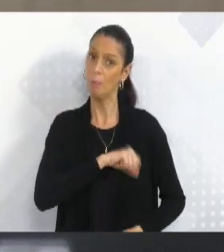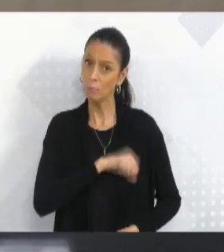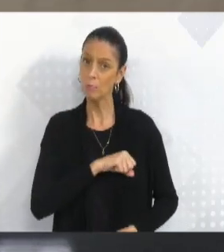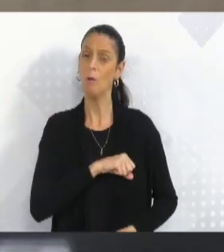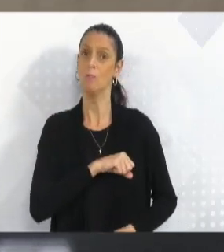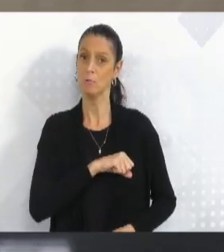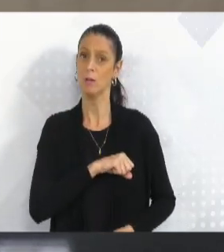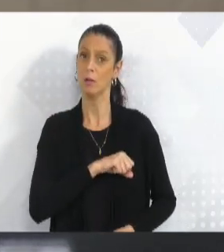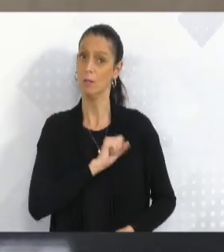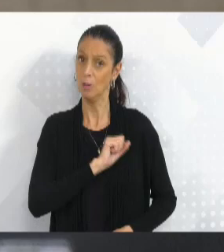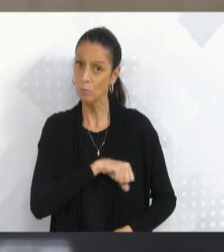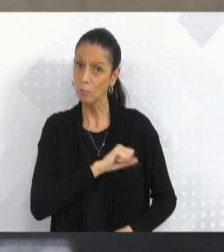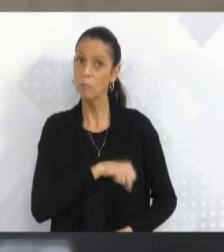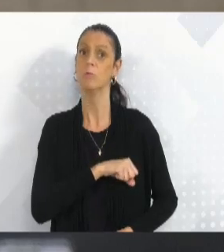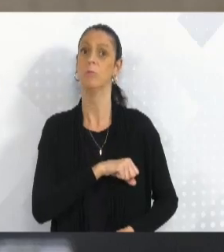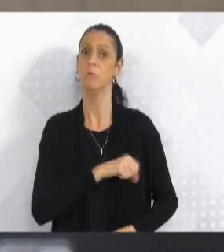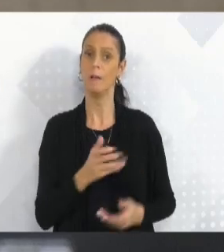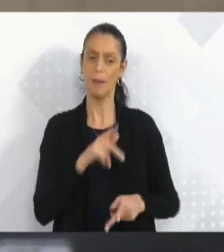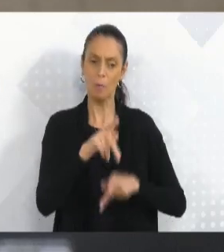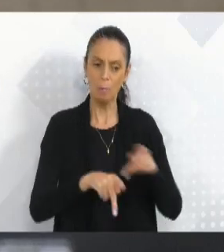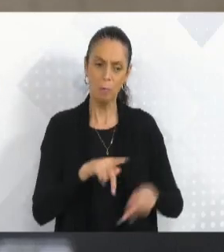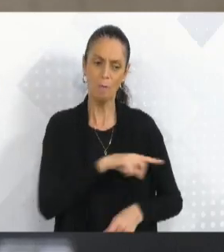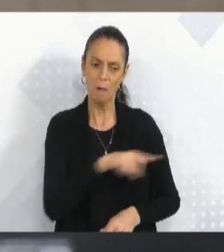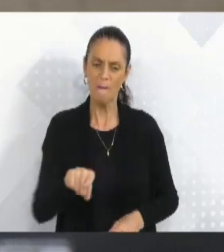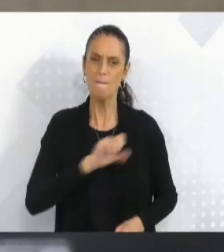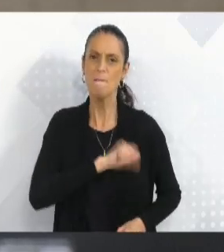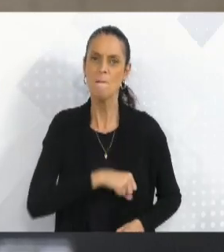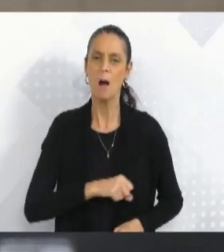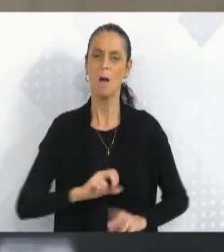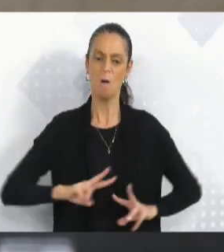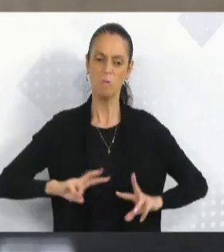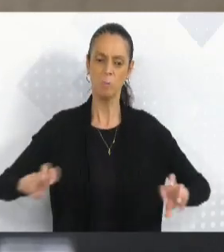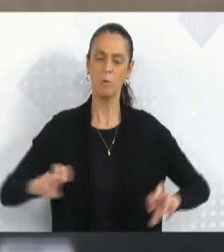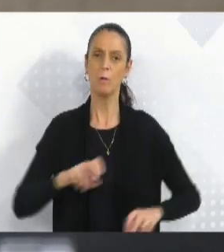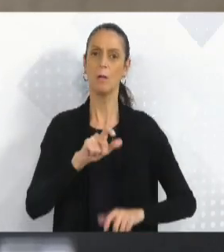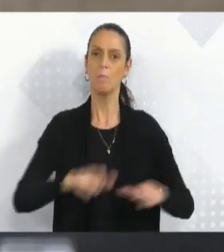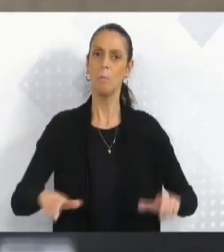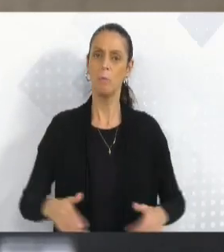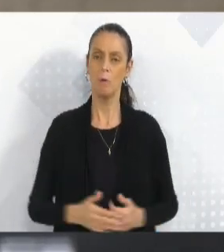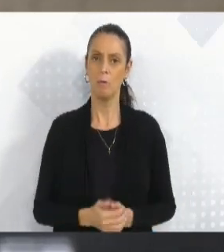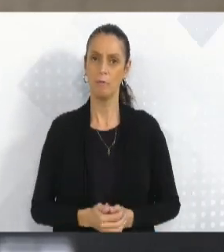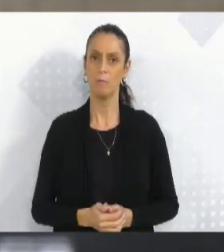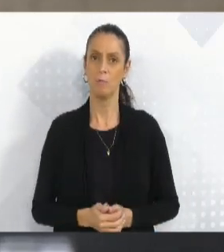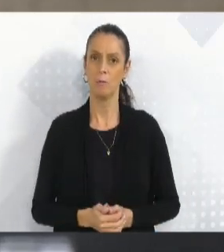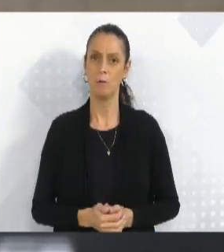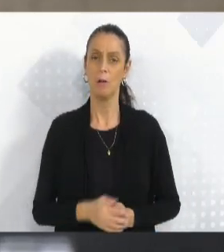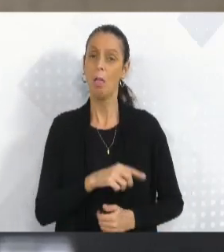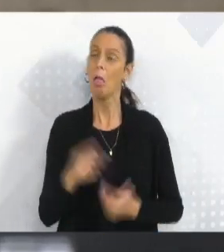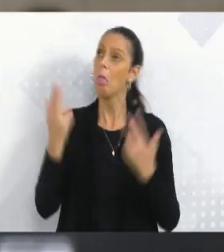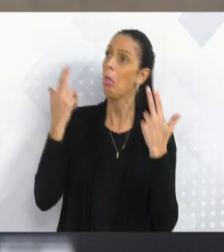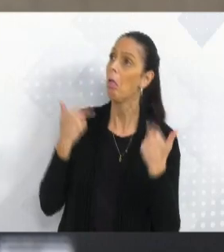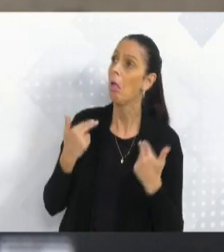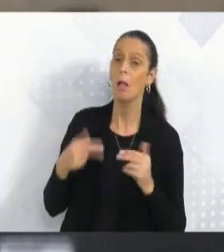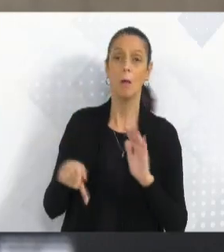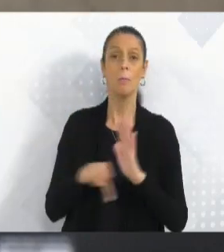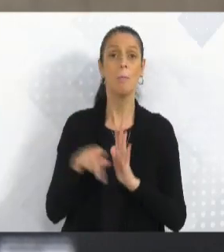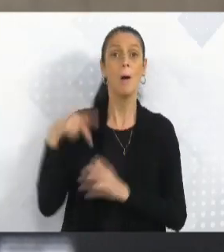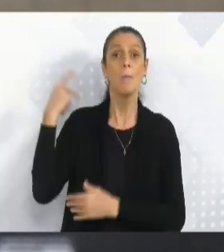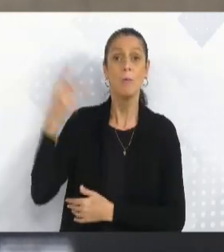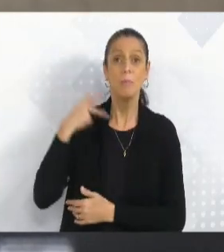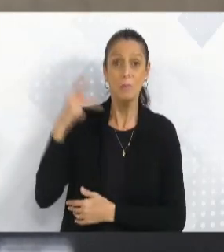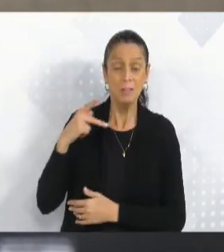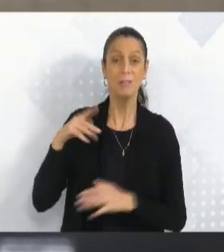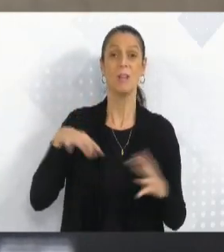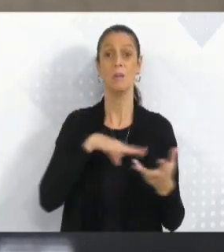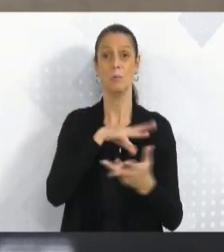a pessoa que é o mal da sua população tá explorando essa população Refém de uma política internacional Essa é a minha opinião